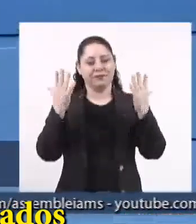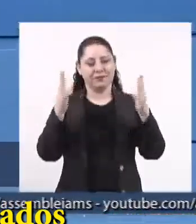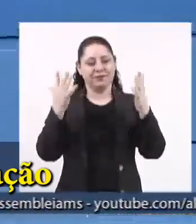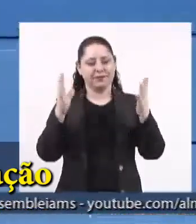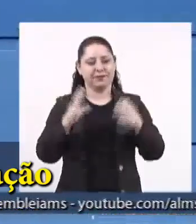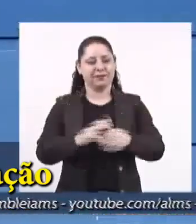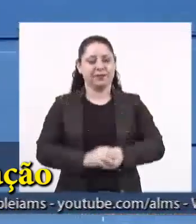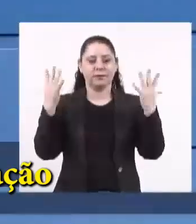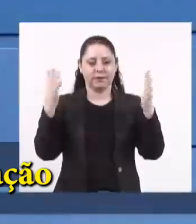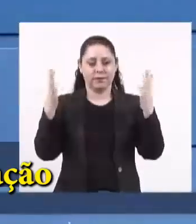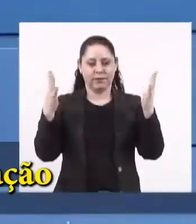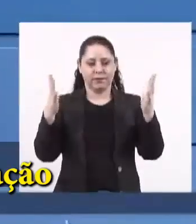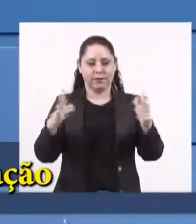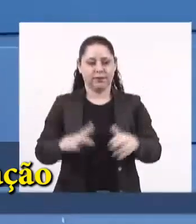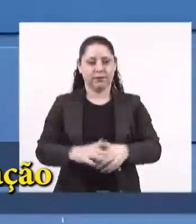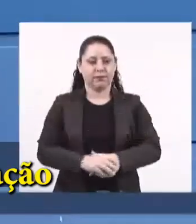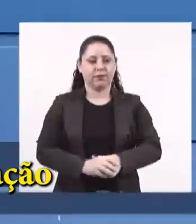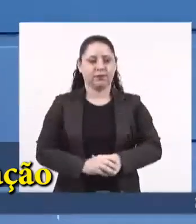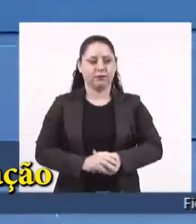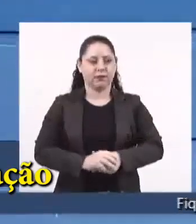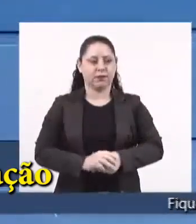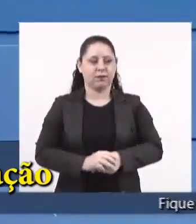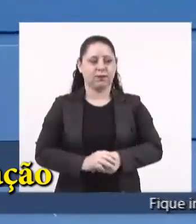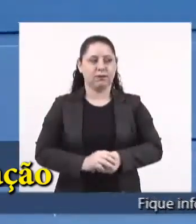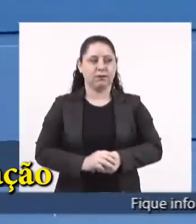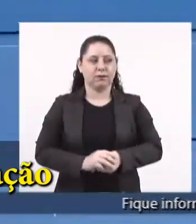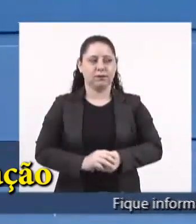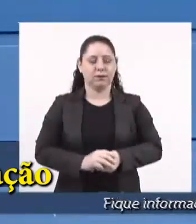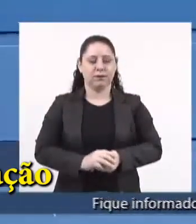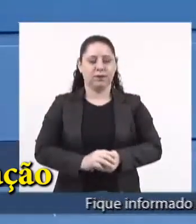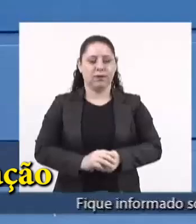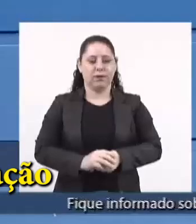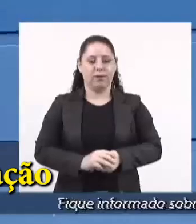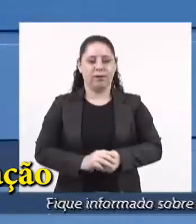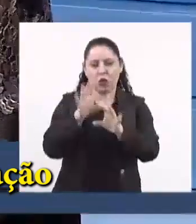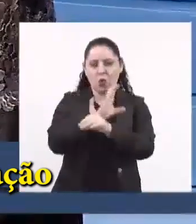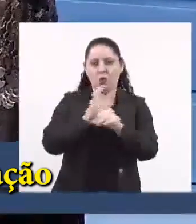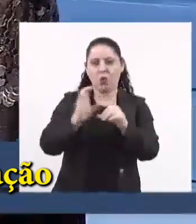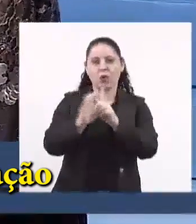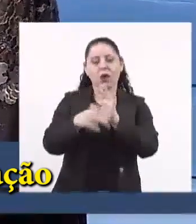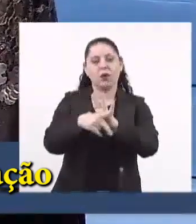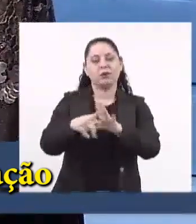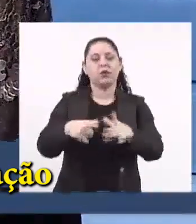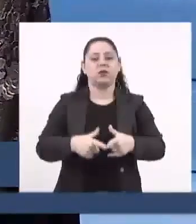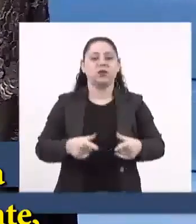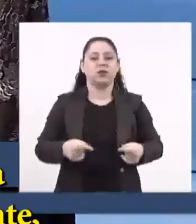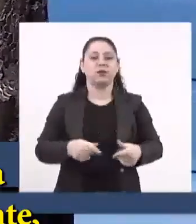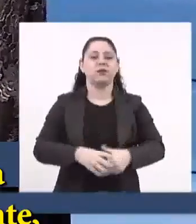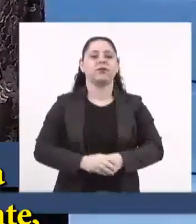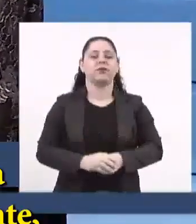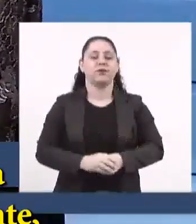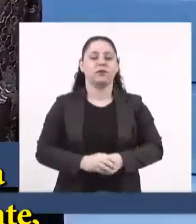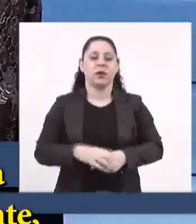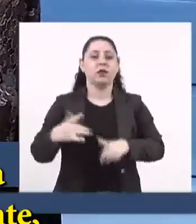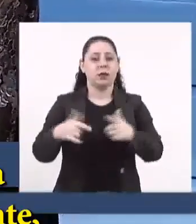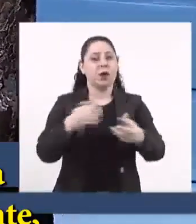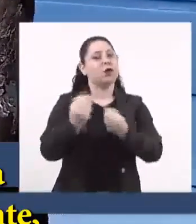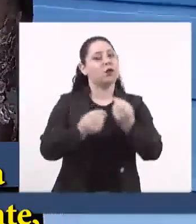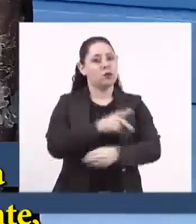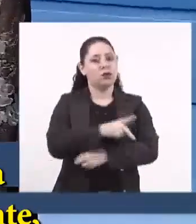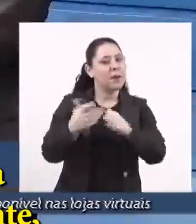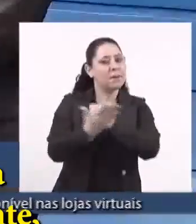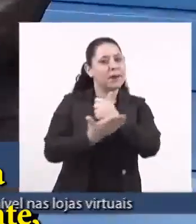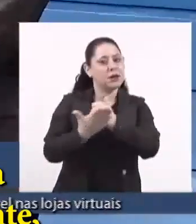japonesados nesta celebração dos 115 anos da imigração e agradece ao Deputado Roberto rachoca e